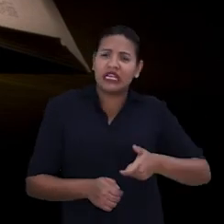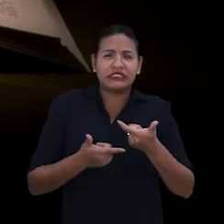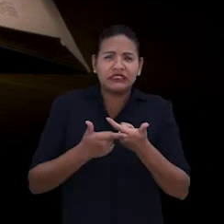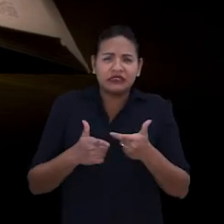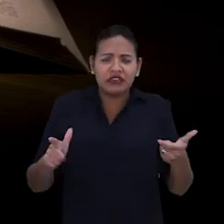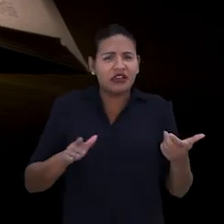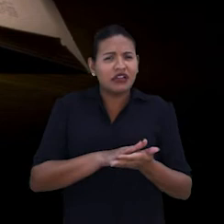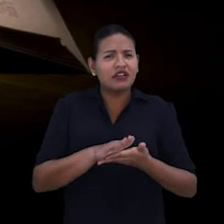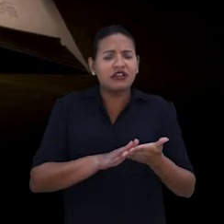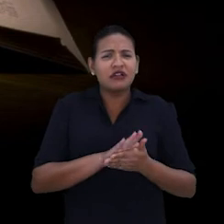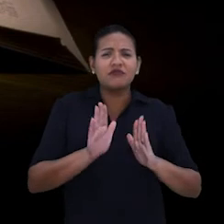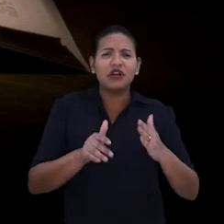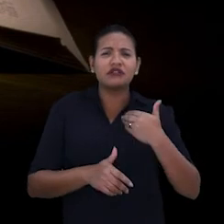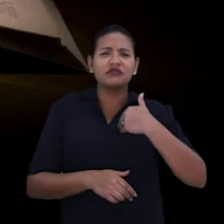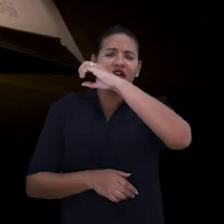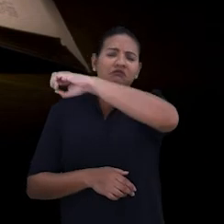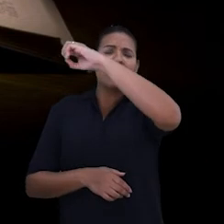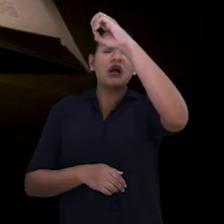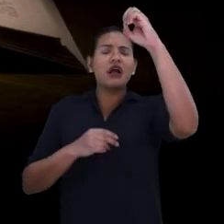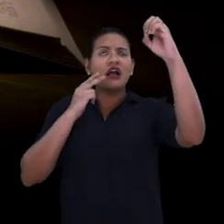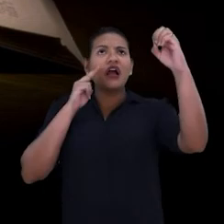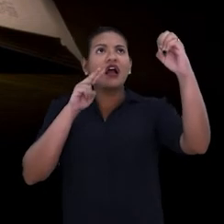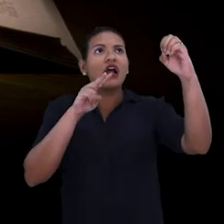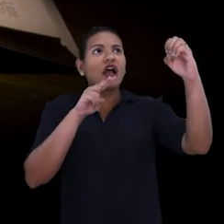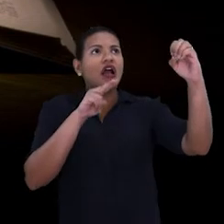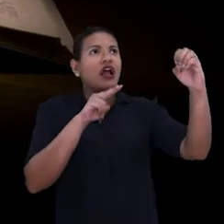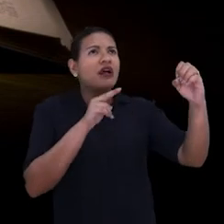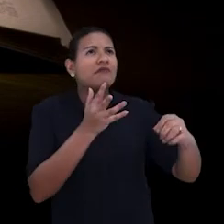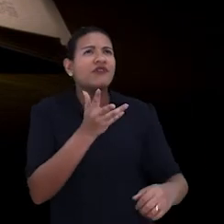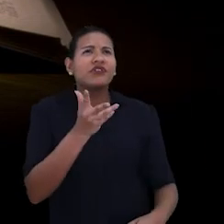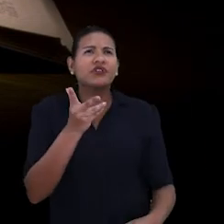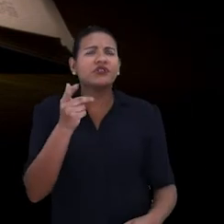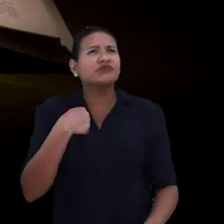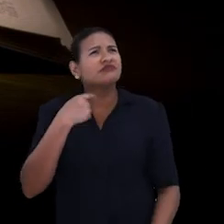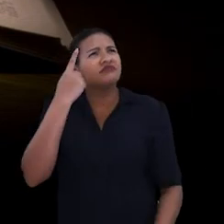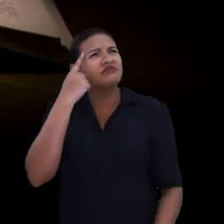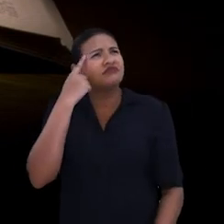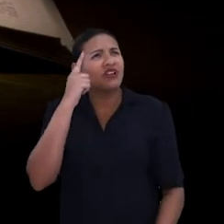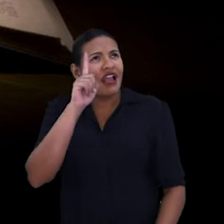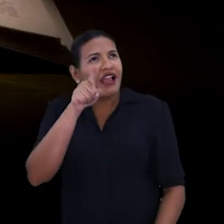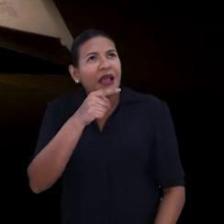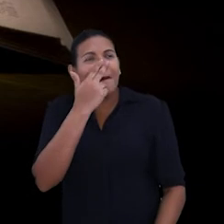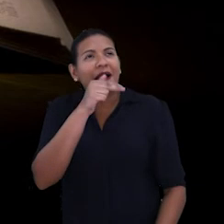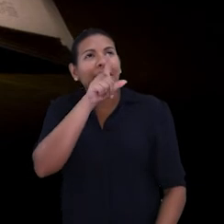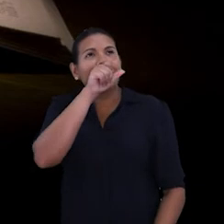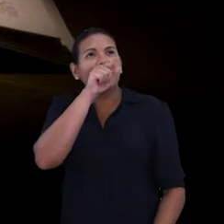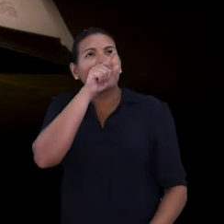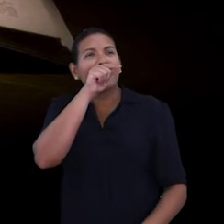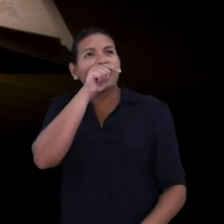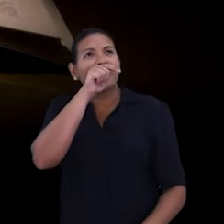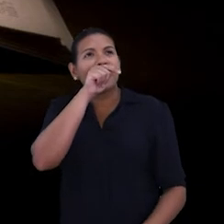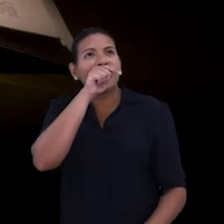a preguiça dos meus olhos, pareceu-me de repente maravilhoso. Era um pavão branco? Pousado no ar?